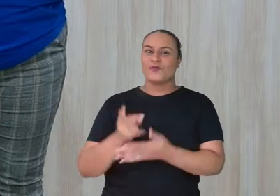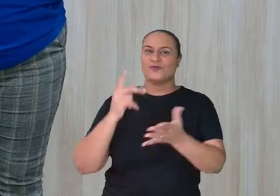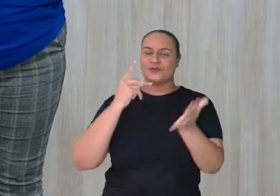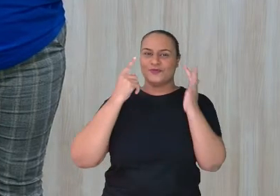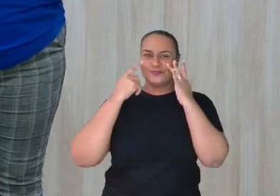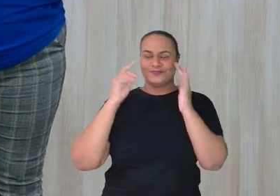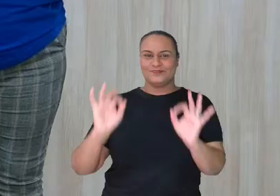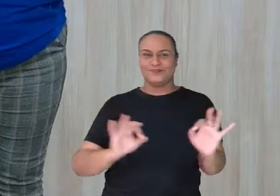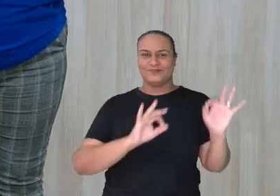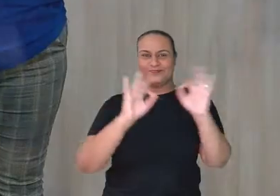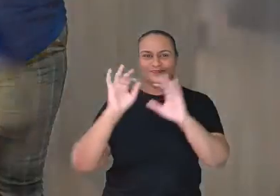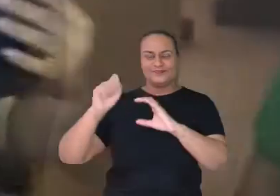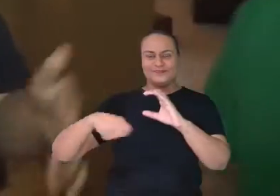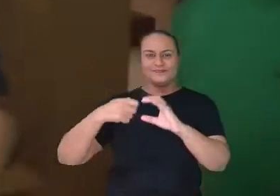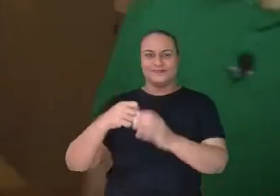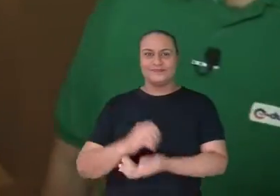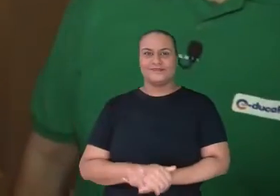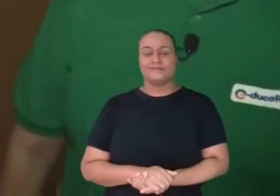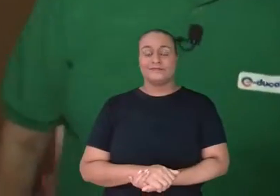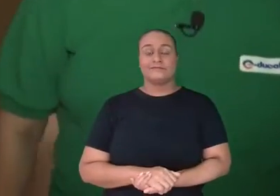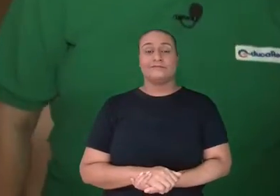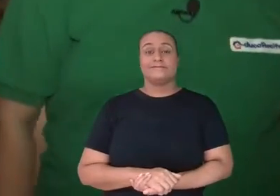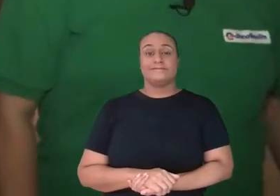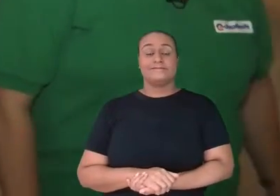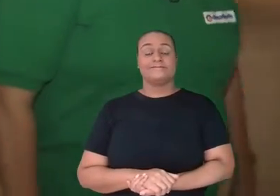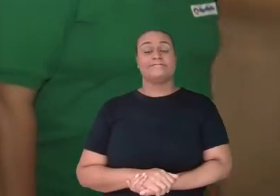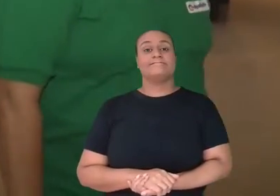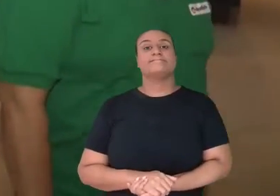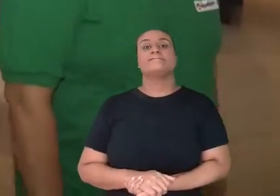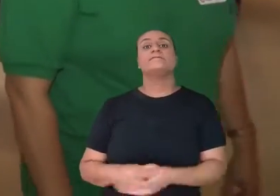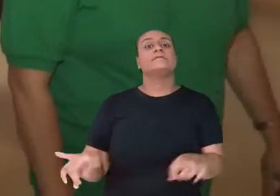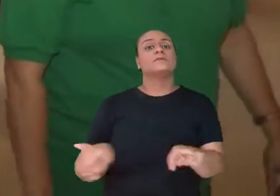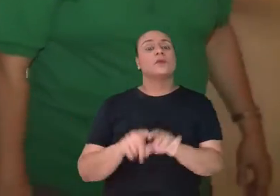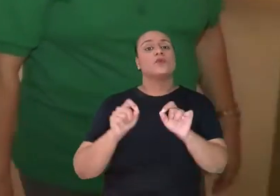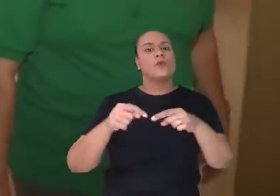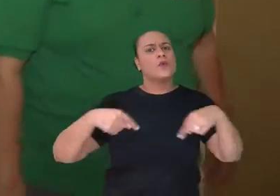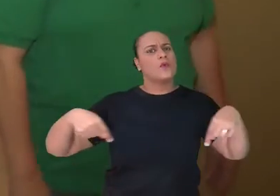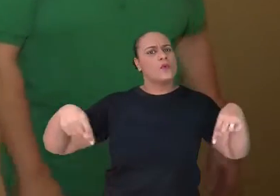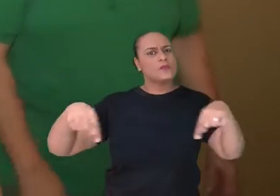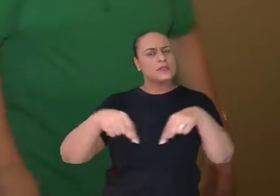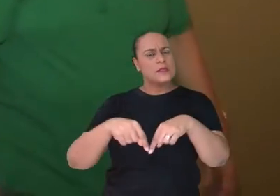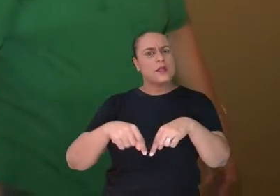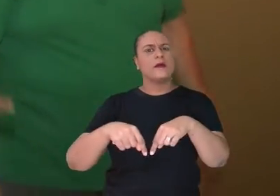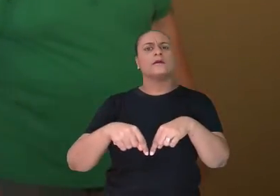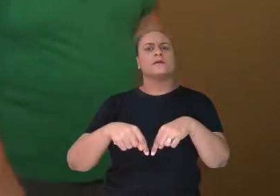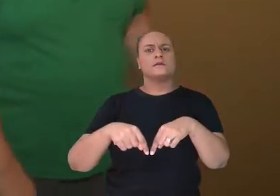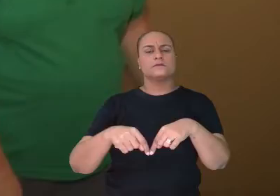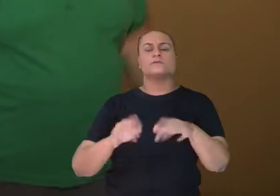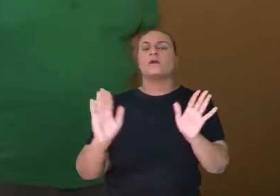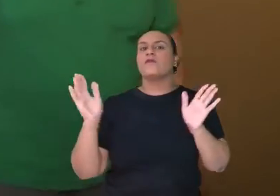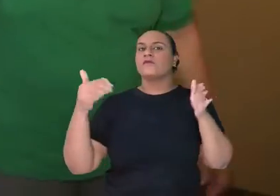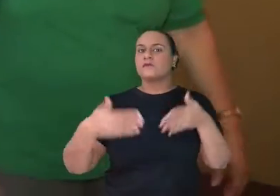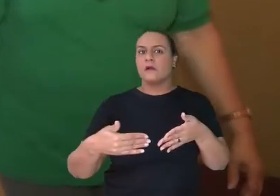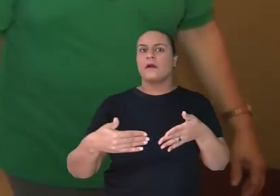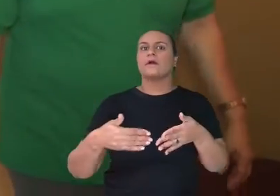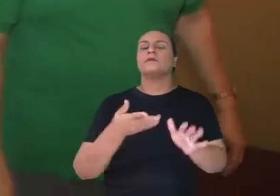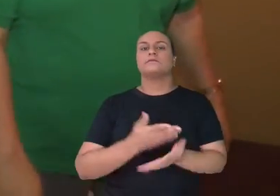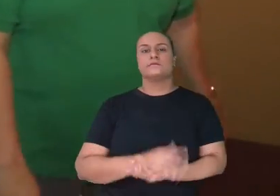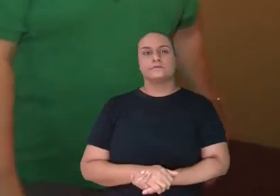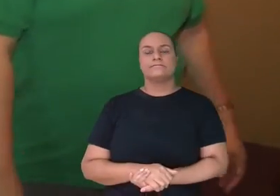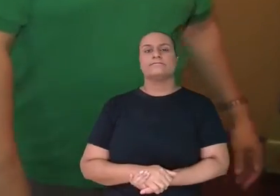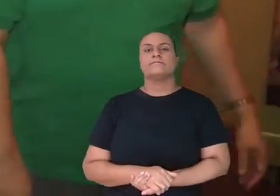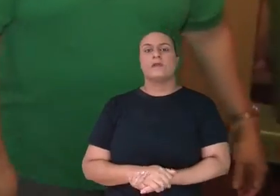vídeo. E do outro lado a gente tem uma sala que ela é dedicada a pensar as questões da Casa